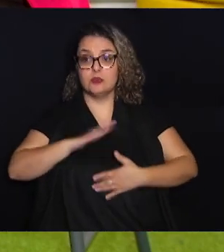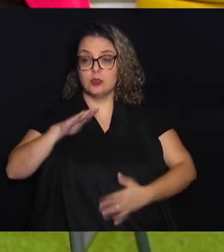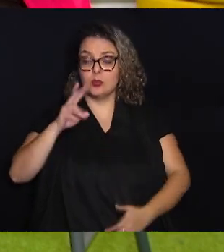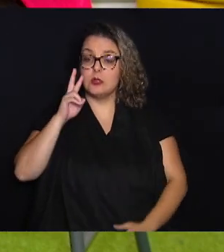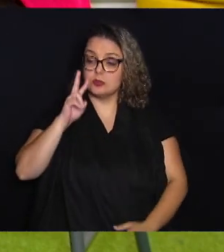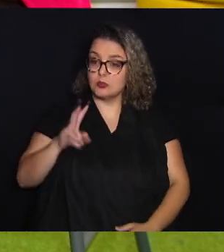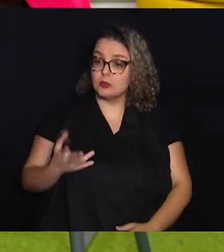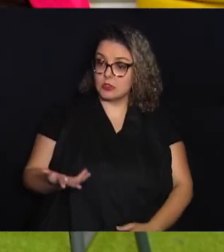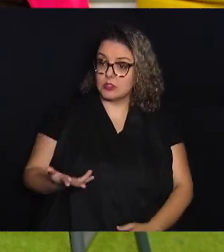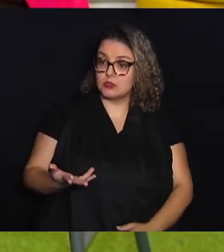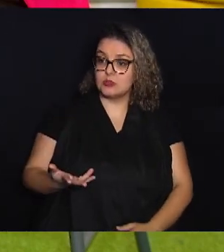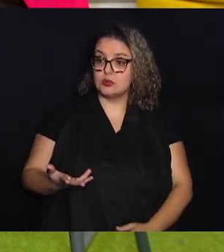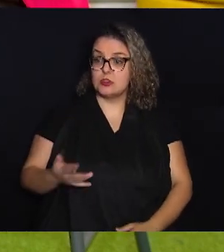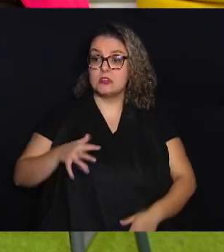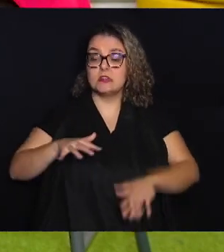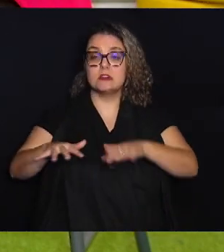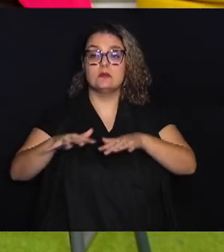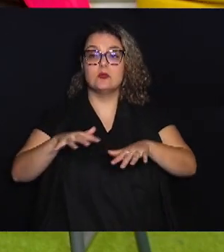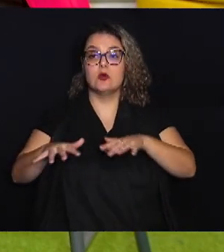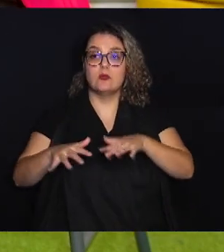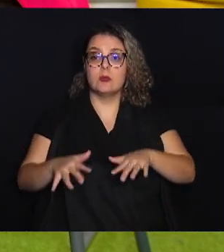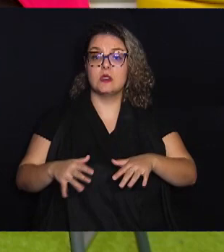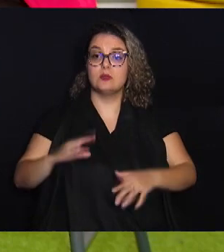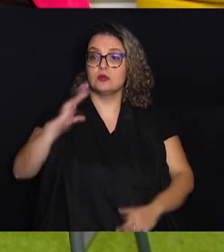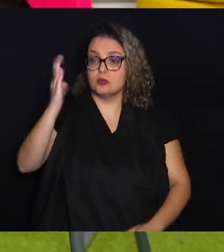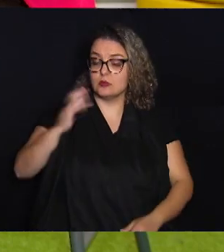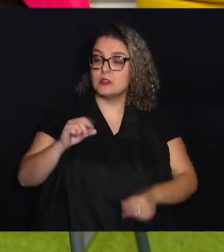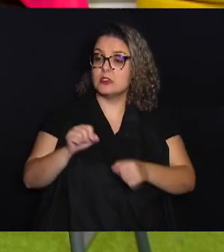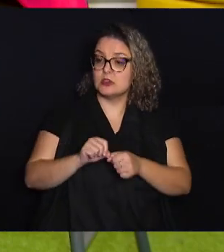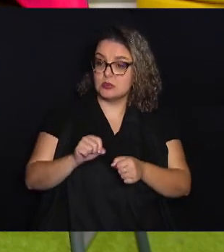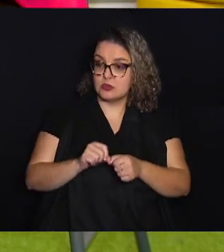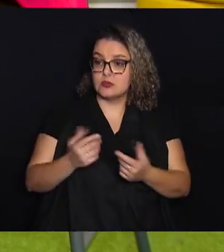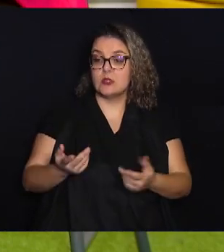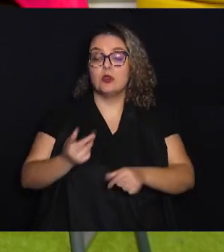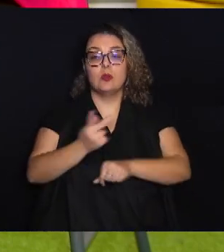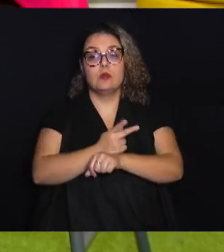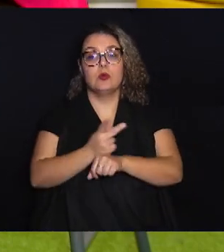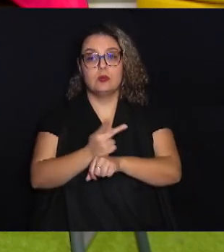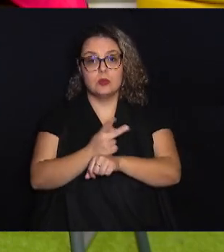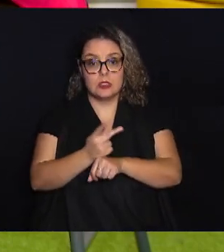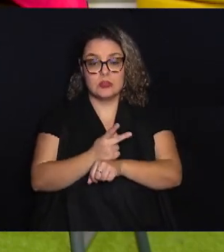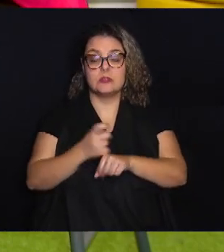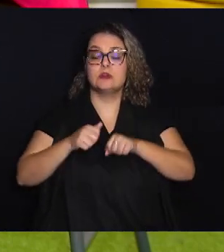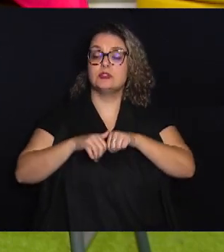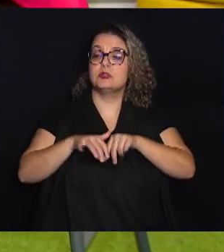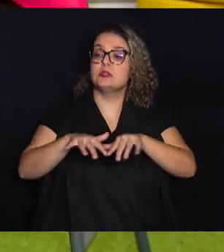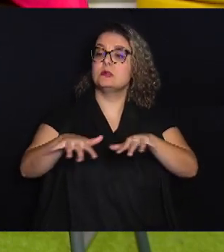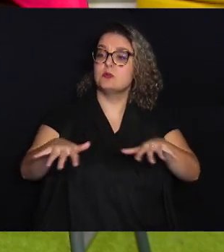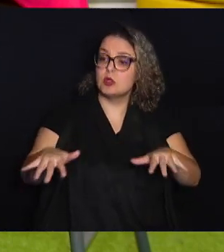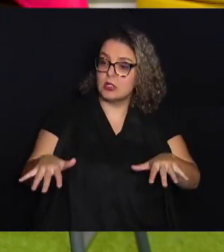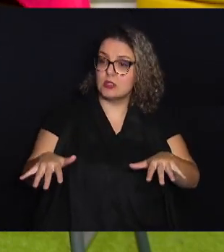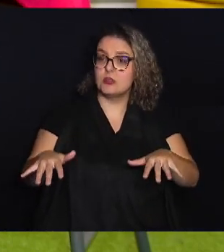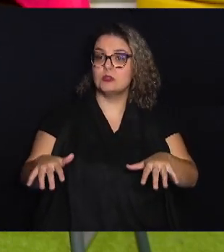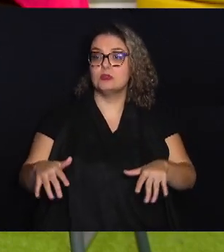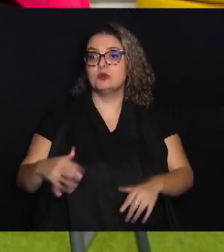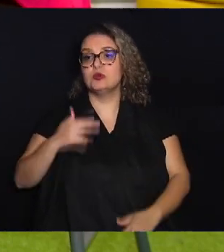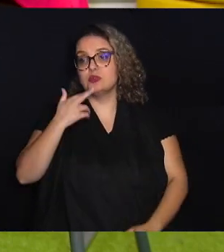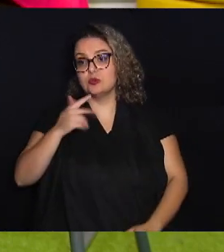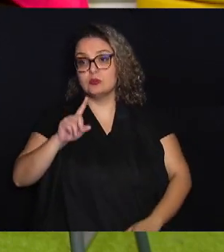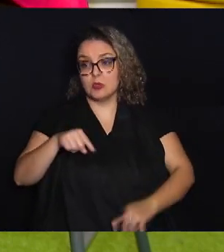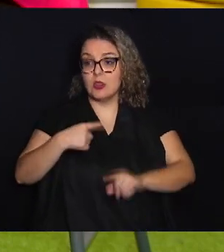satisfeita quando eu vejo esse movimento que o Brasil tem feito em busca, né, dessa ampliação de uma